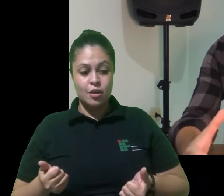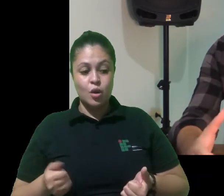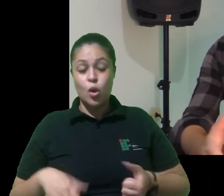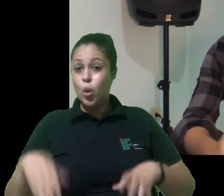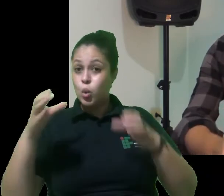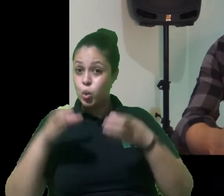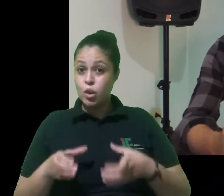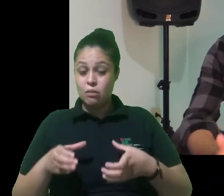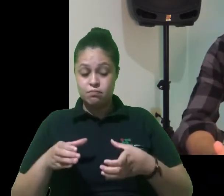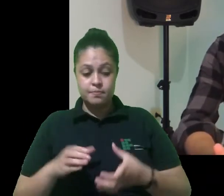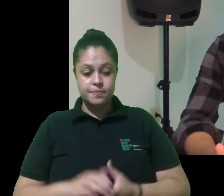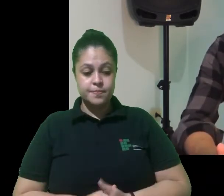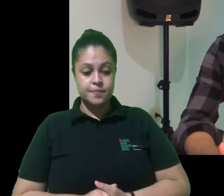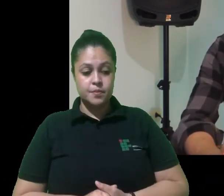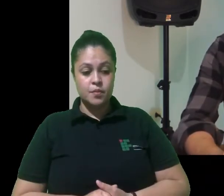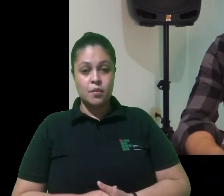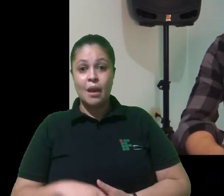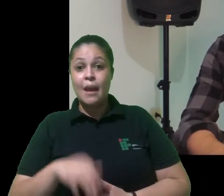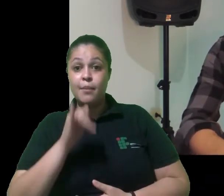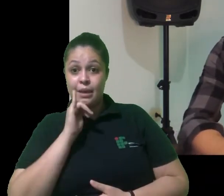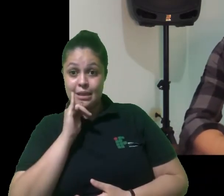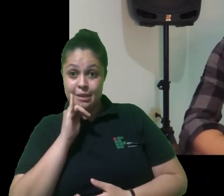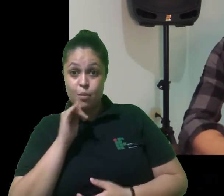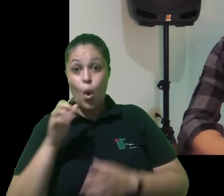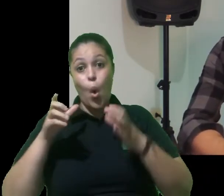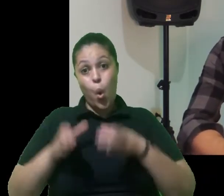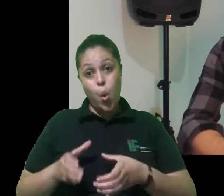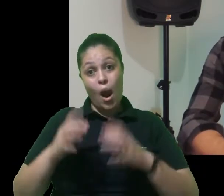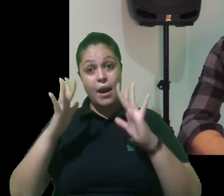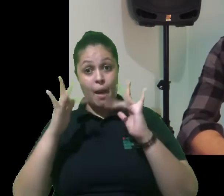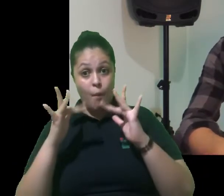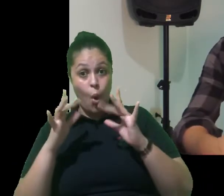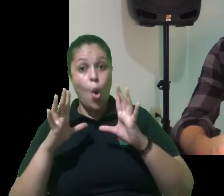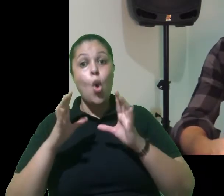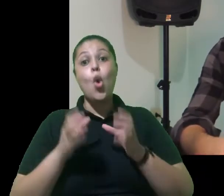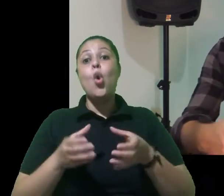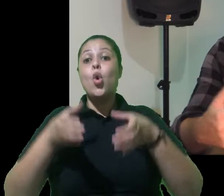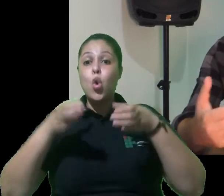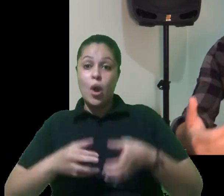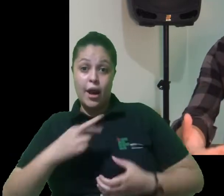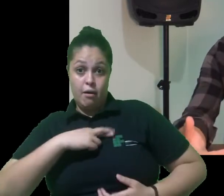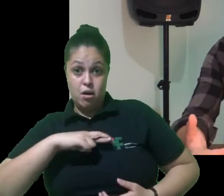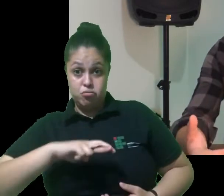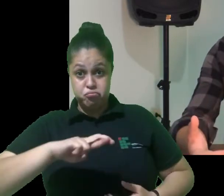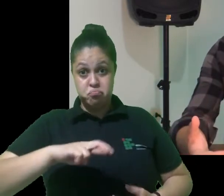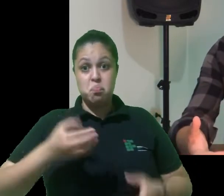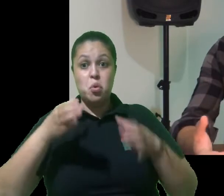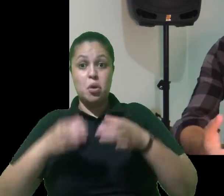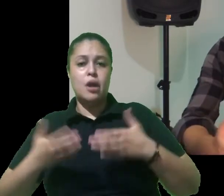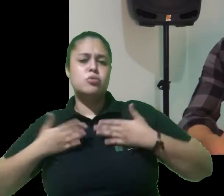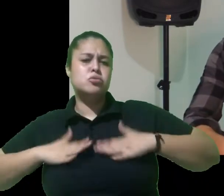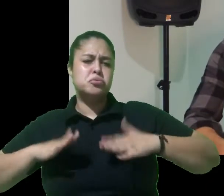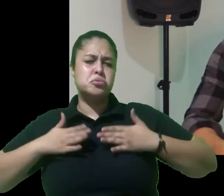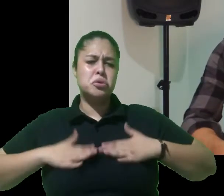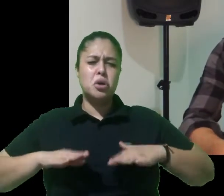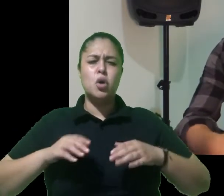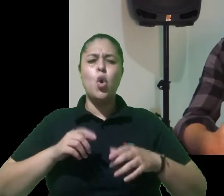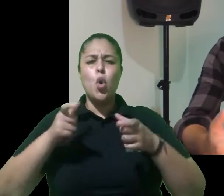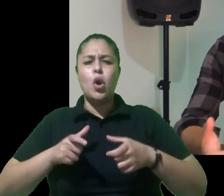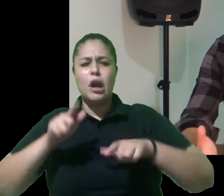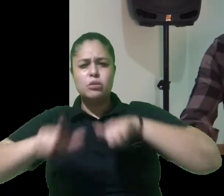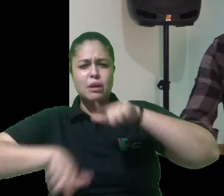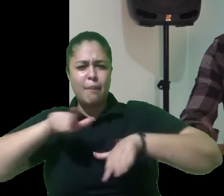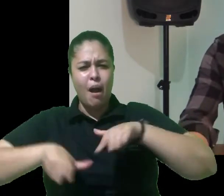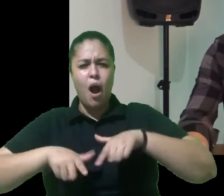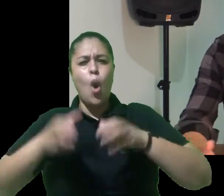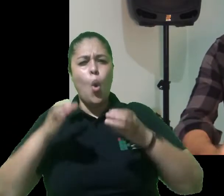dada a espacialidade, um lugar. O lugar do namoro, o lugar da divindade, o lugar do descanso, o